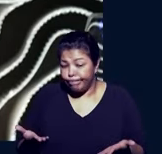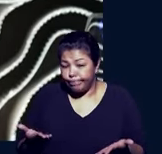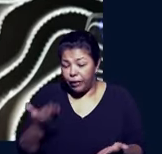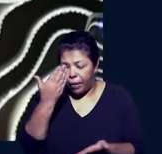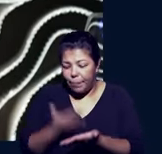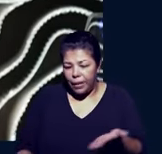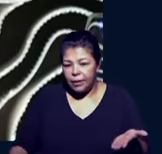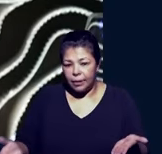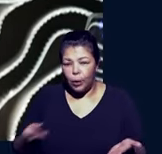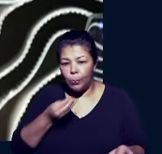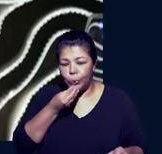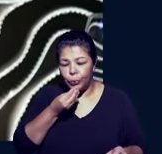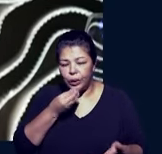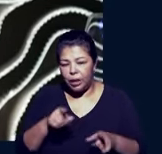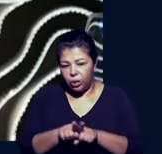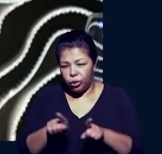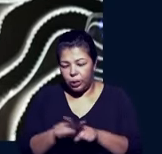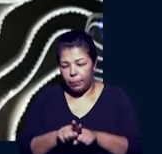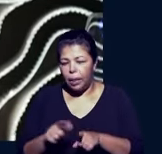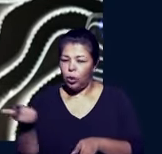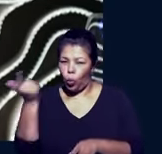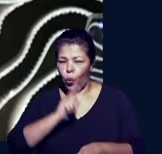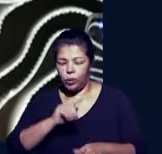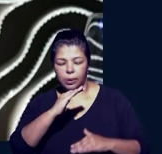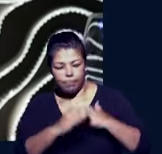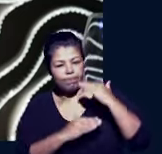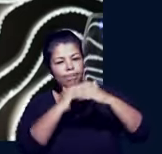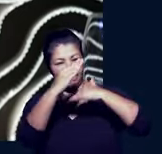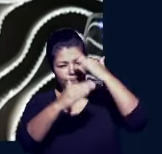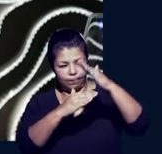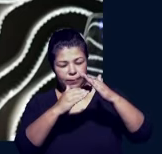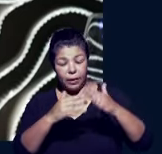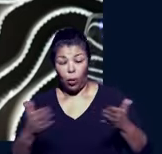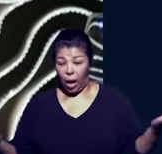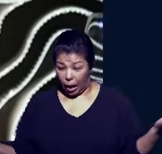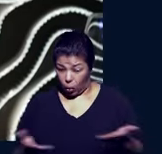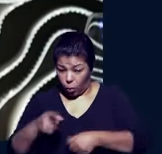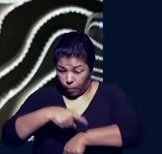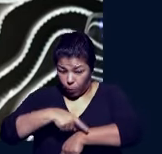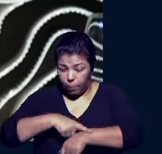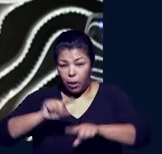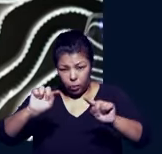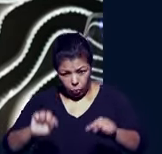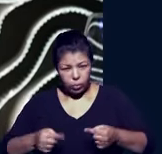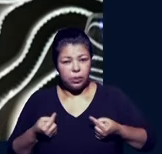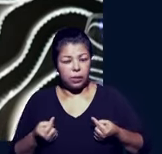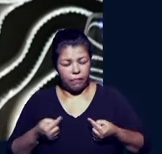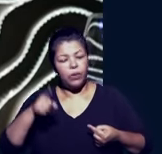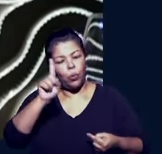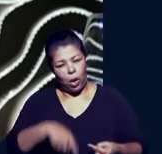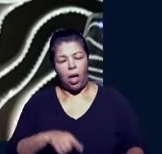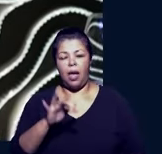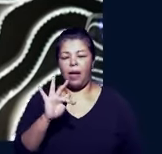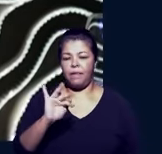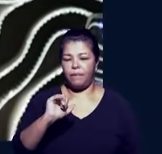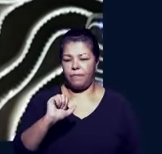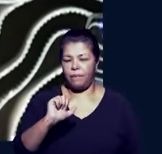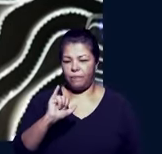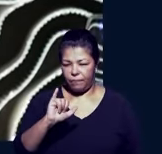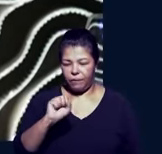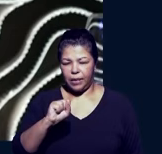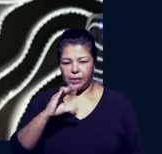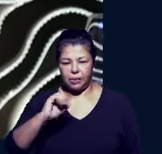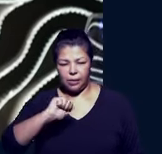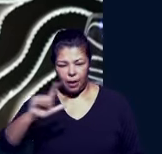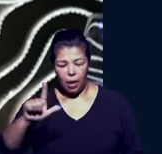uma grande oportunidade de trazer crescimento por isso O Grande Desafio do Brasil é fiscal a gente não pode deixar de fazer esse exercício não pode